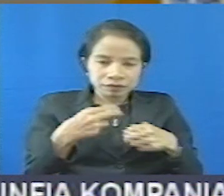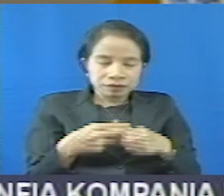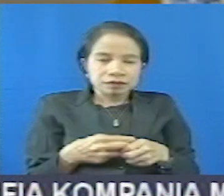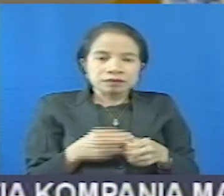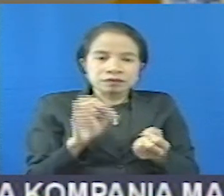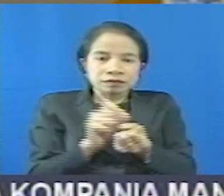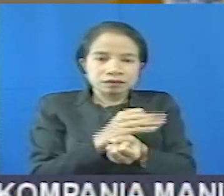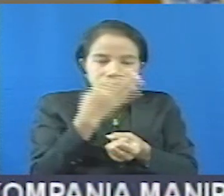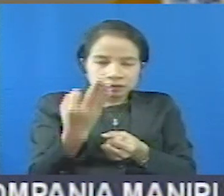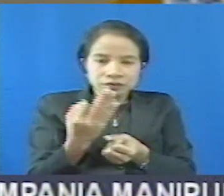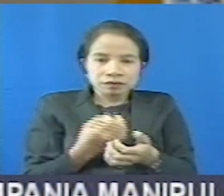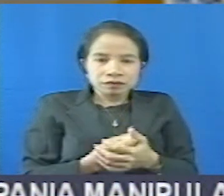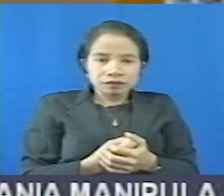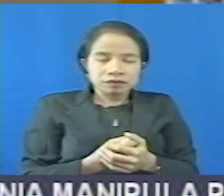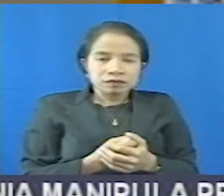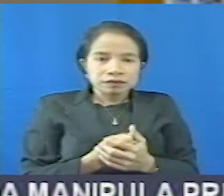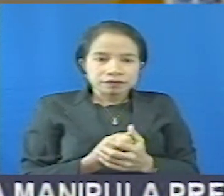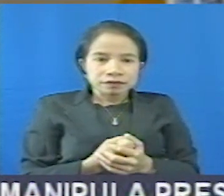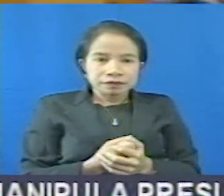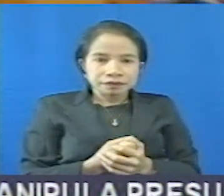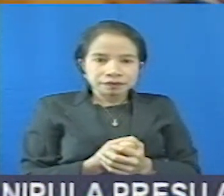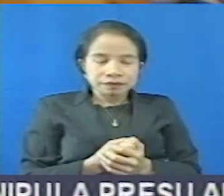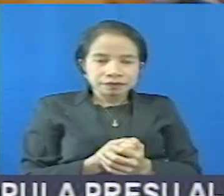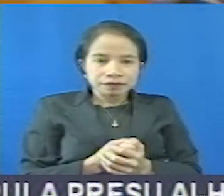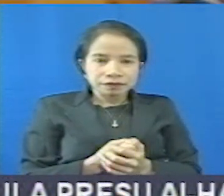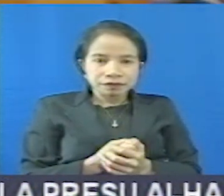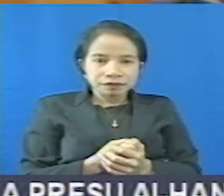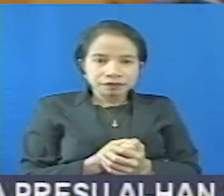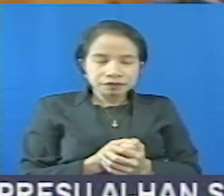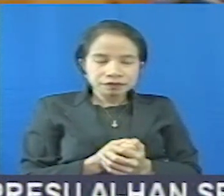COVID-19. Timóteo Guzmão, Alexandre dos Santos, RTTL.